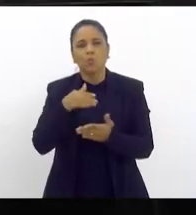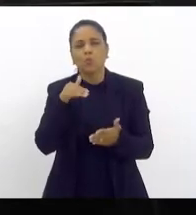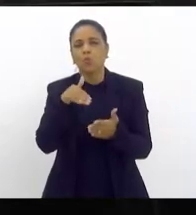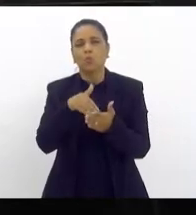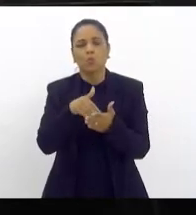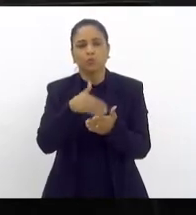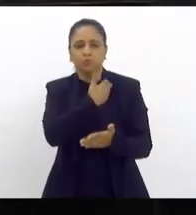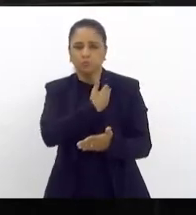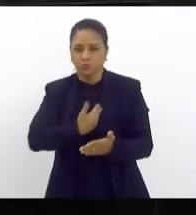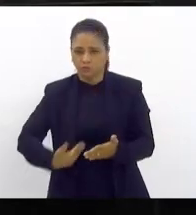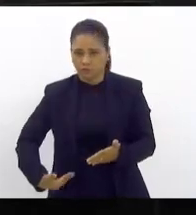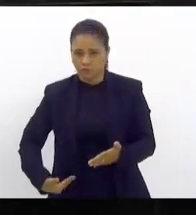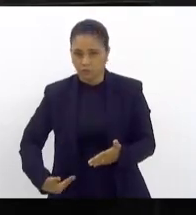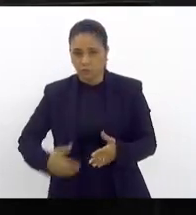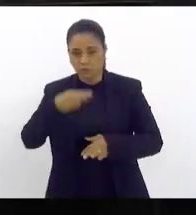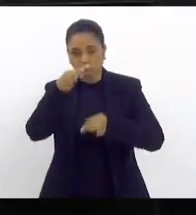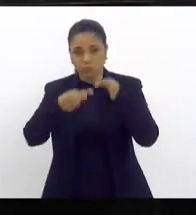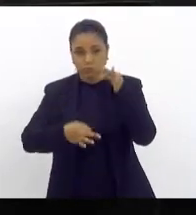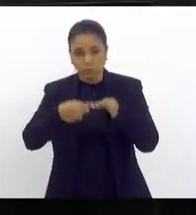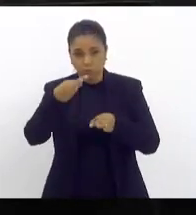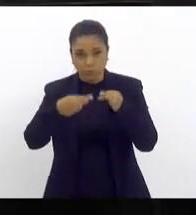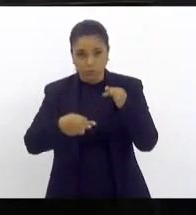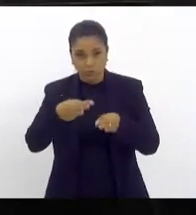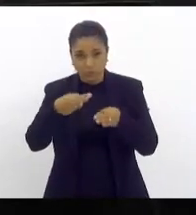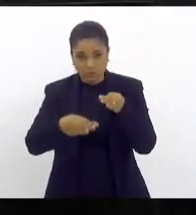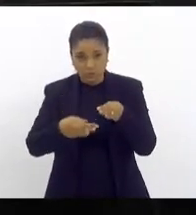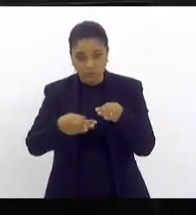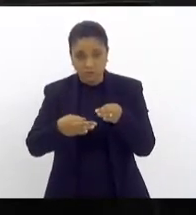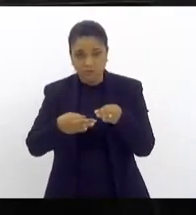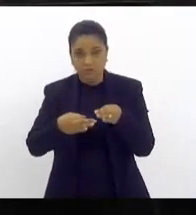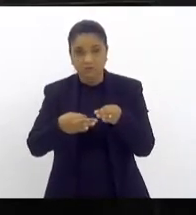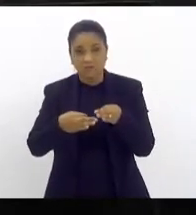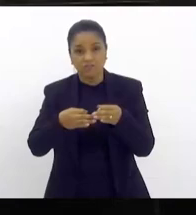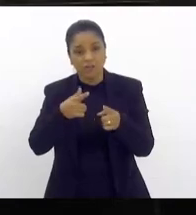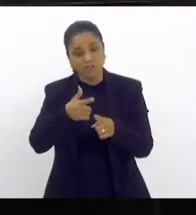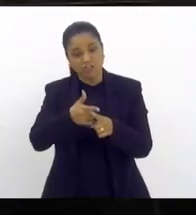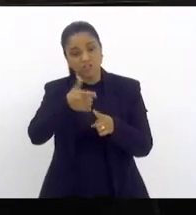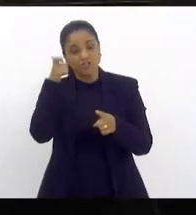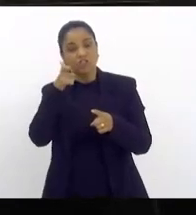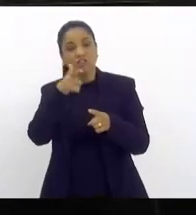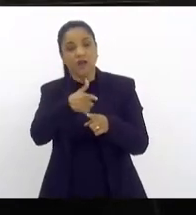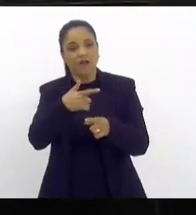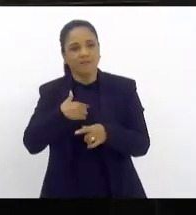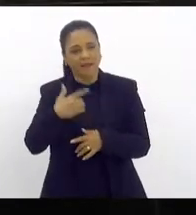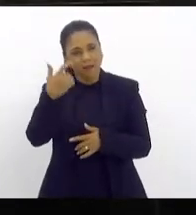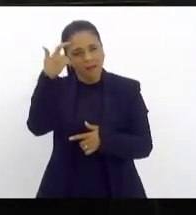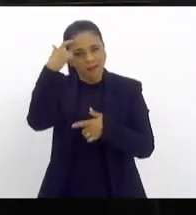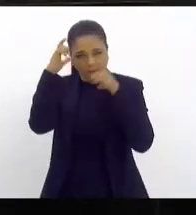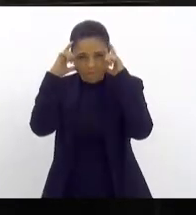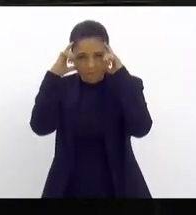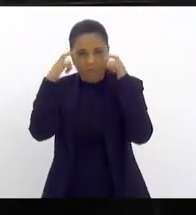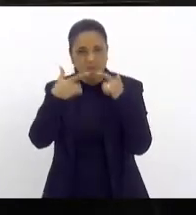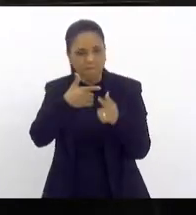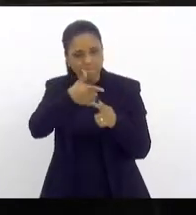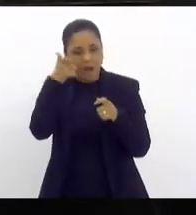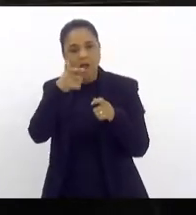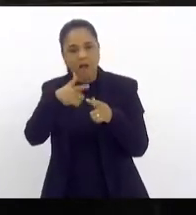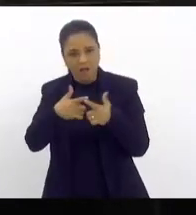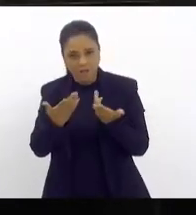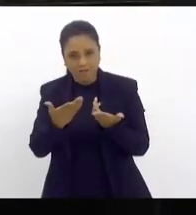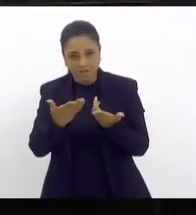ex-juiz ex-governador do Rio de Janeiro que dizia que tinha que mirar e atirar na cabecinha que utilizava helicóptero